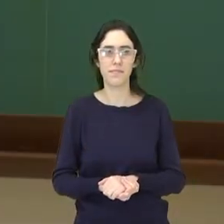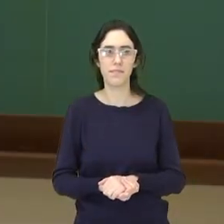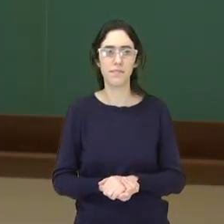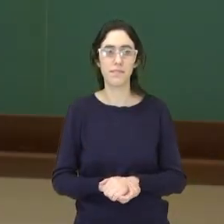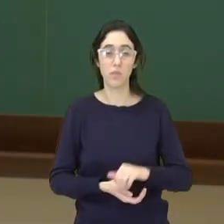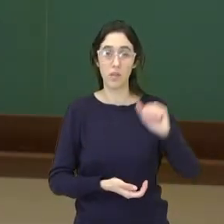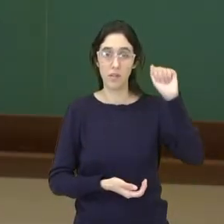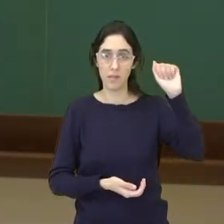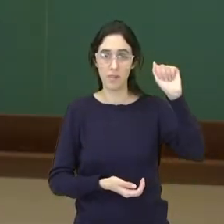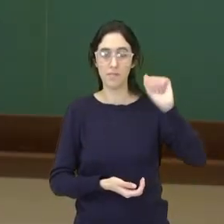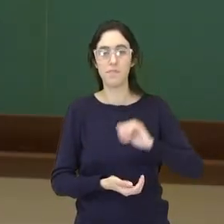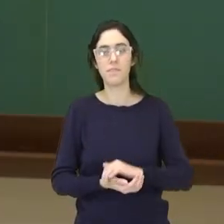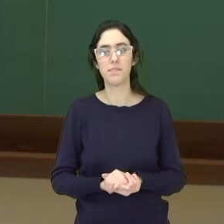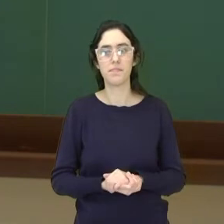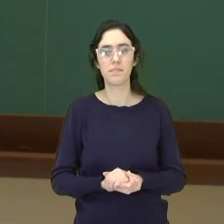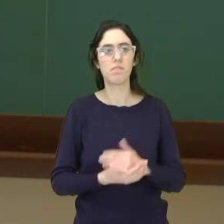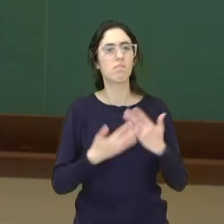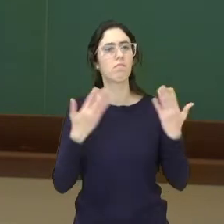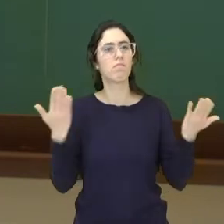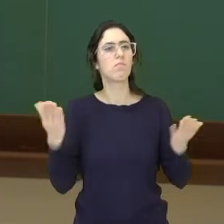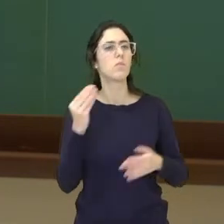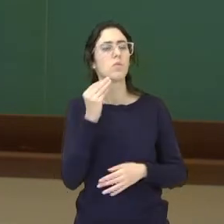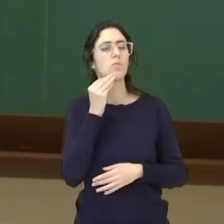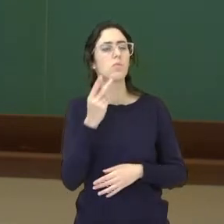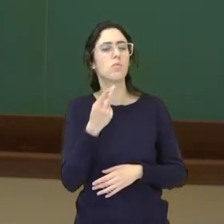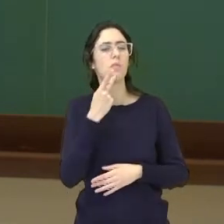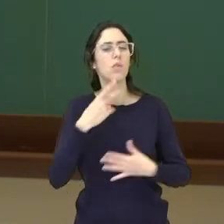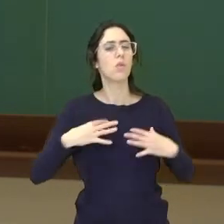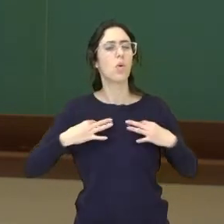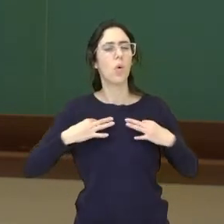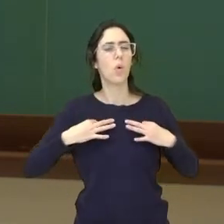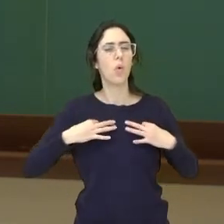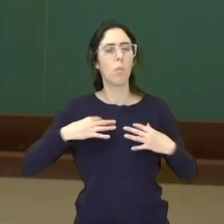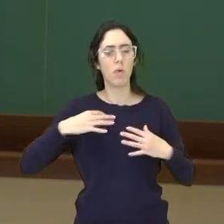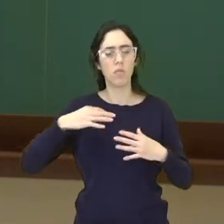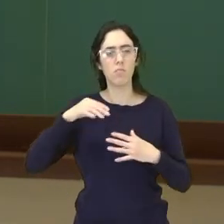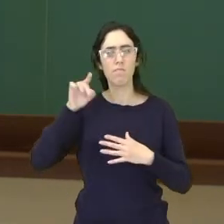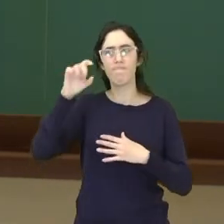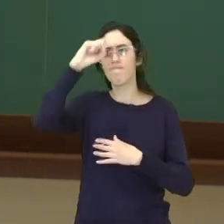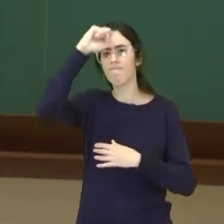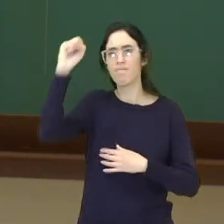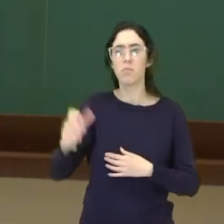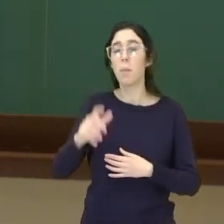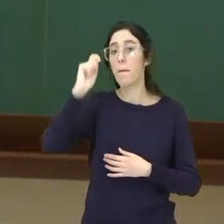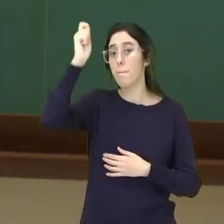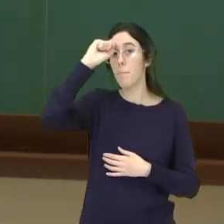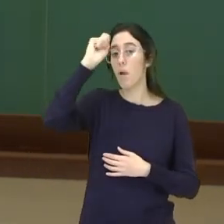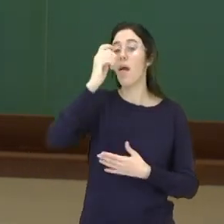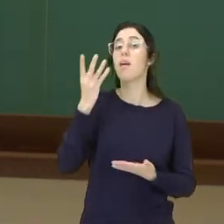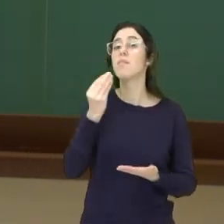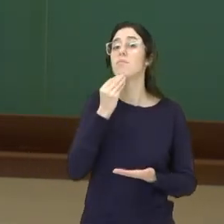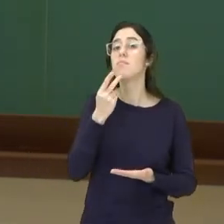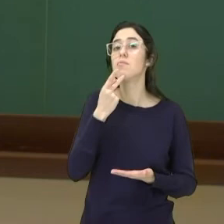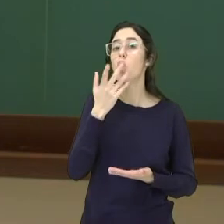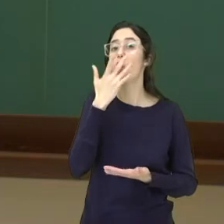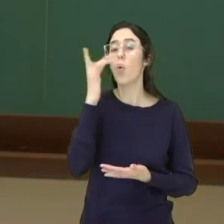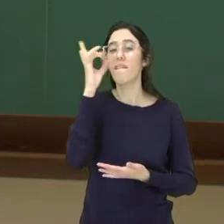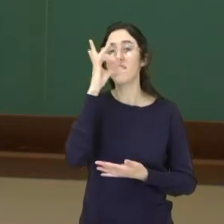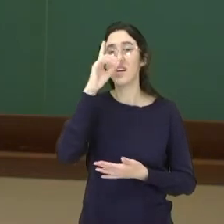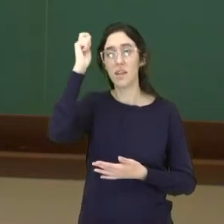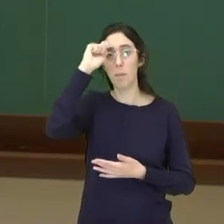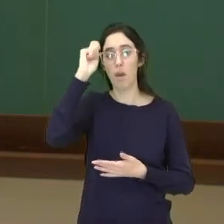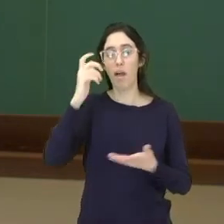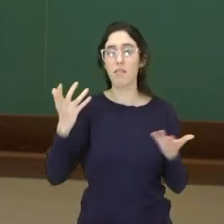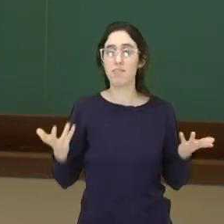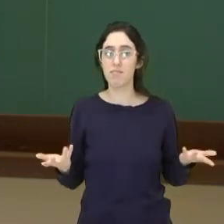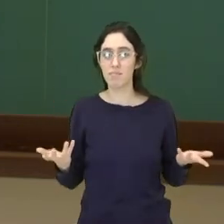Letra A. Qual é a probabilidade de o vestuário sorteado ser um boné e ter a cor verde? Qual é a